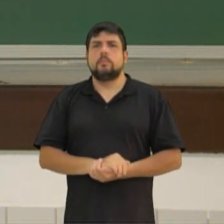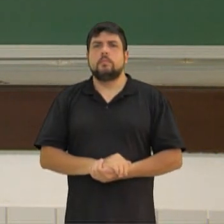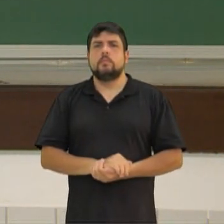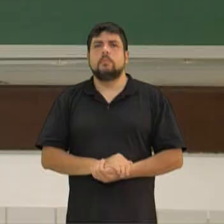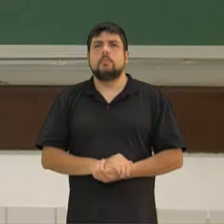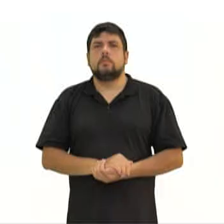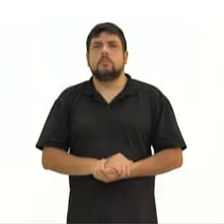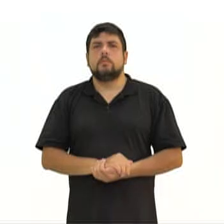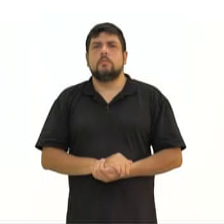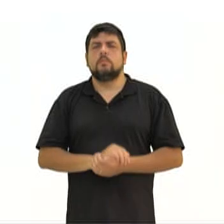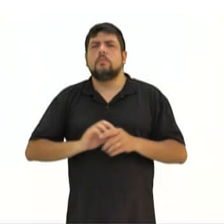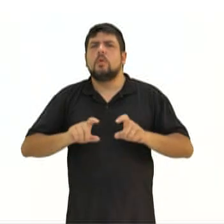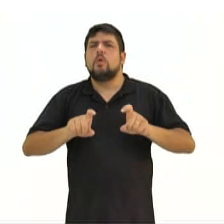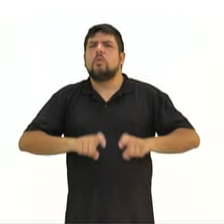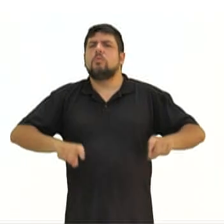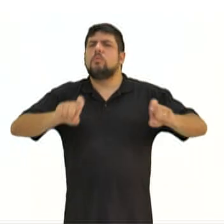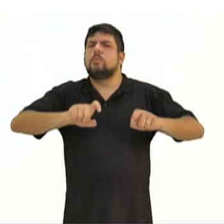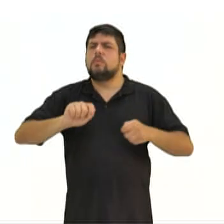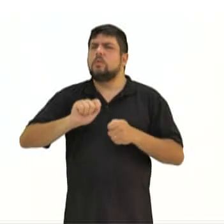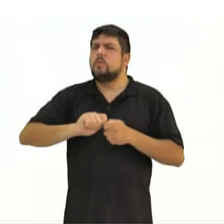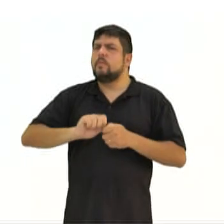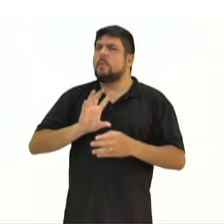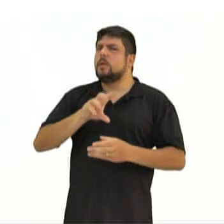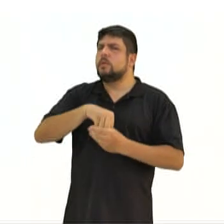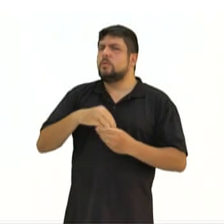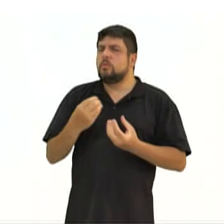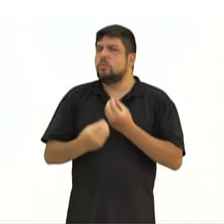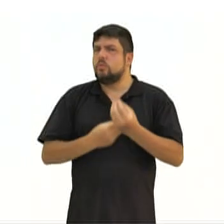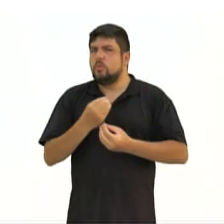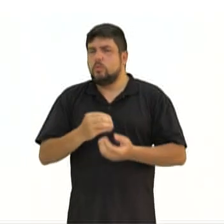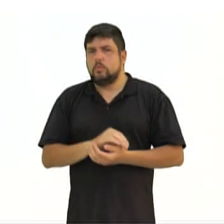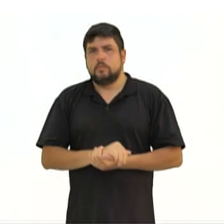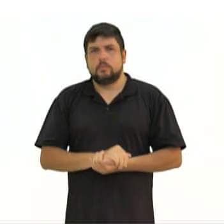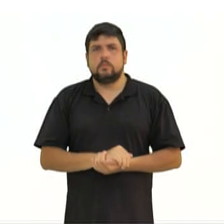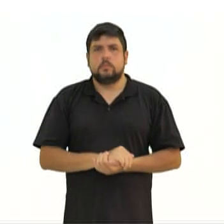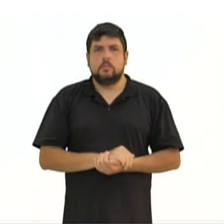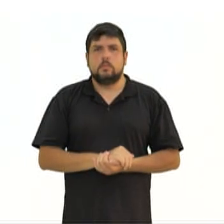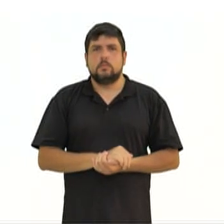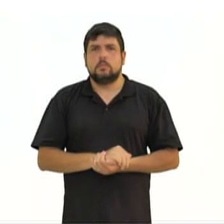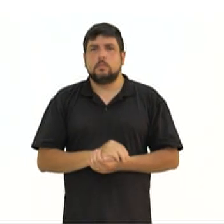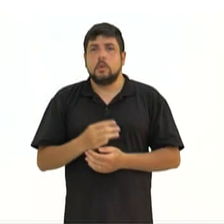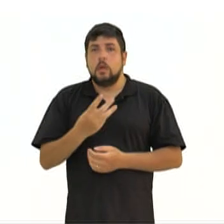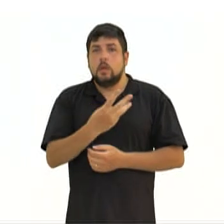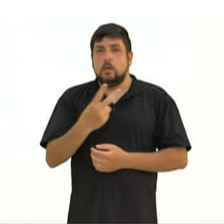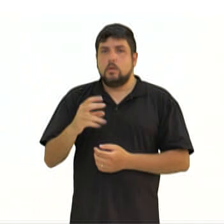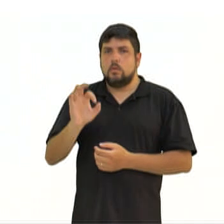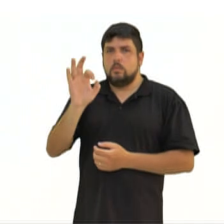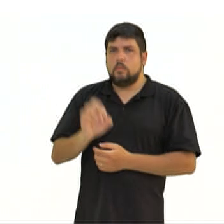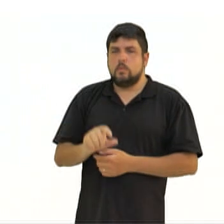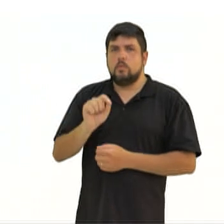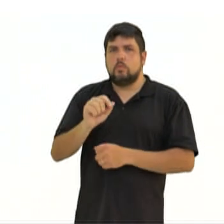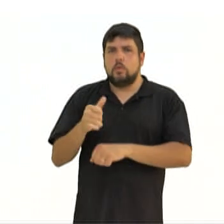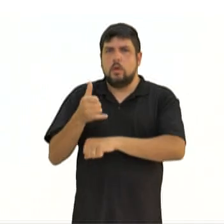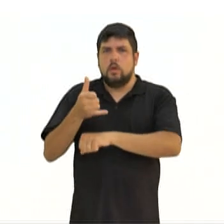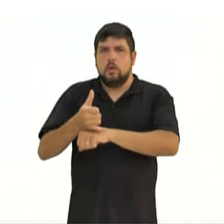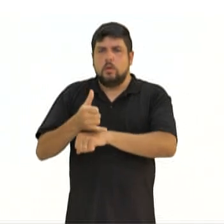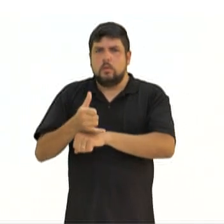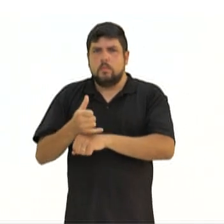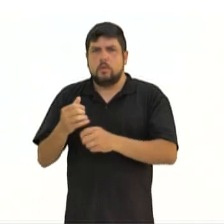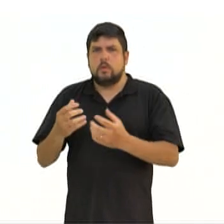Do que um computador é feito? Então aqui a gente tem algumas porcentagens dos componentes. 32% são metais